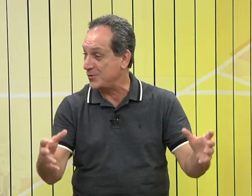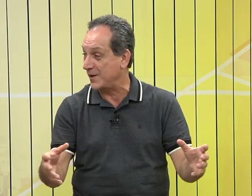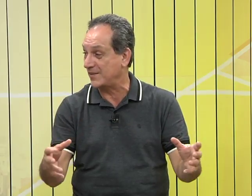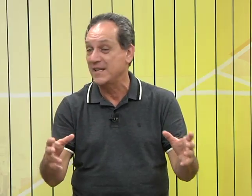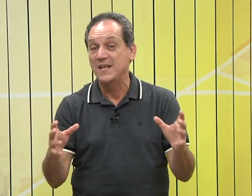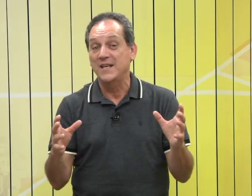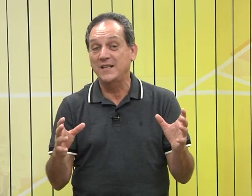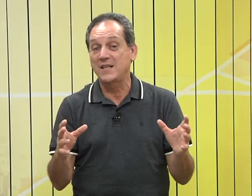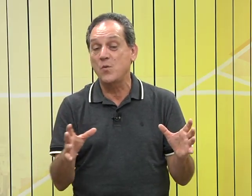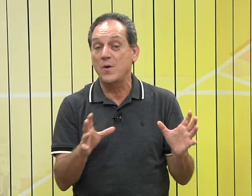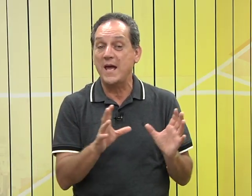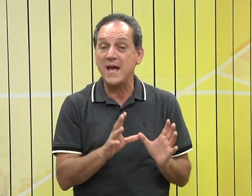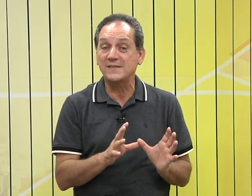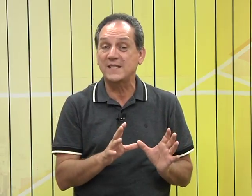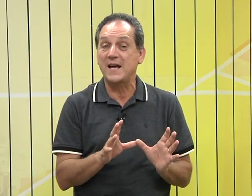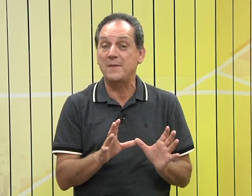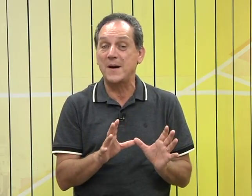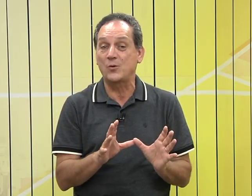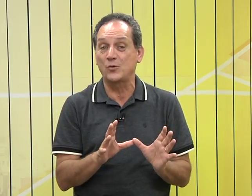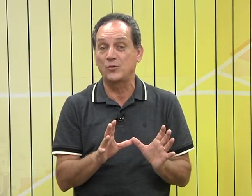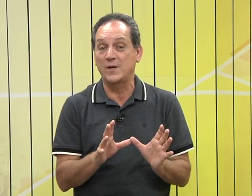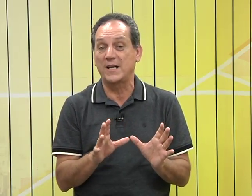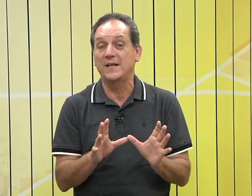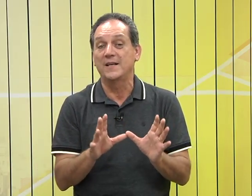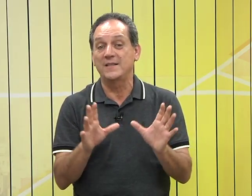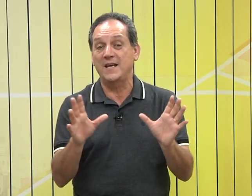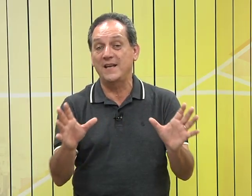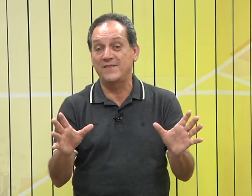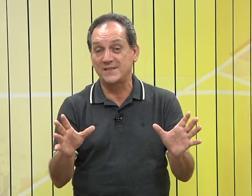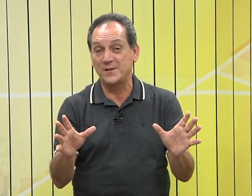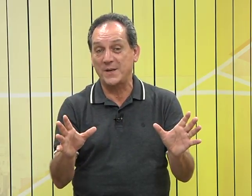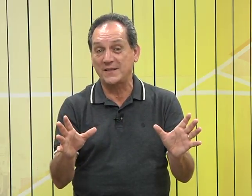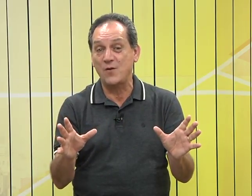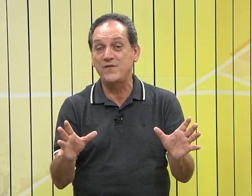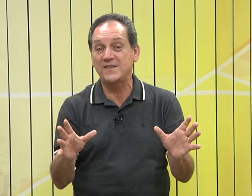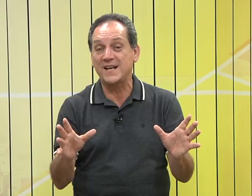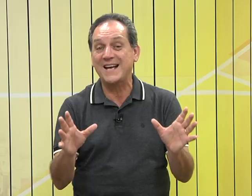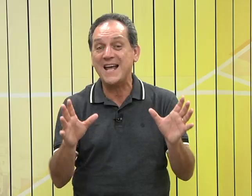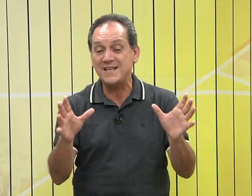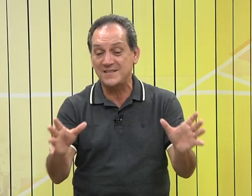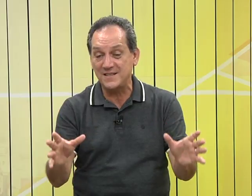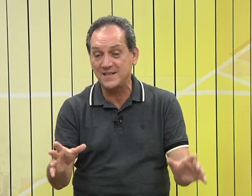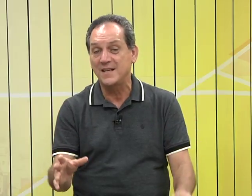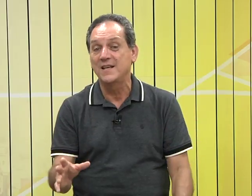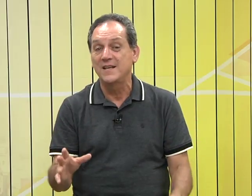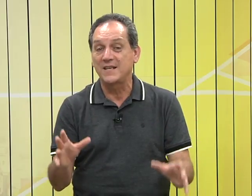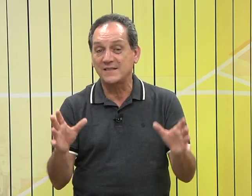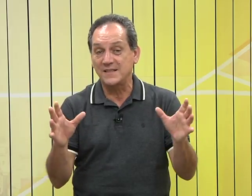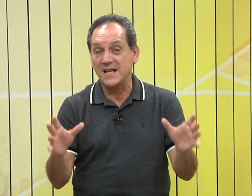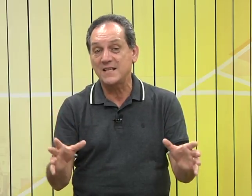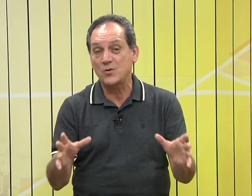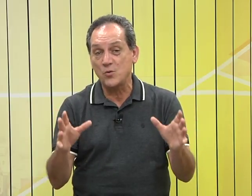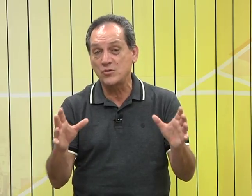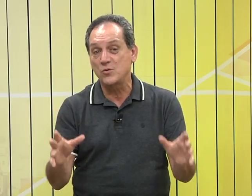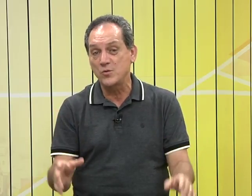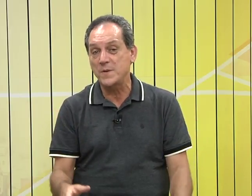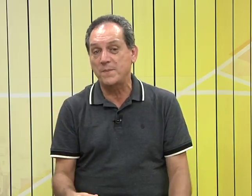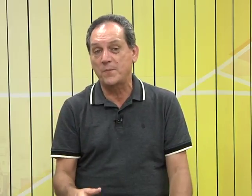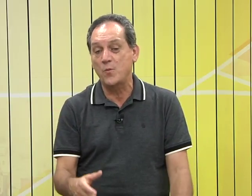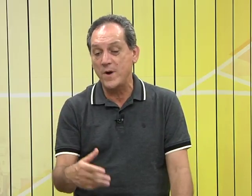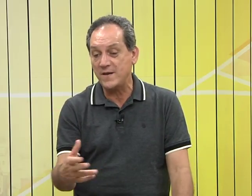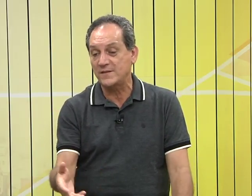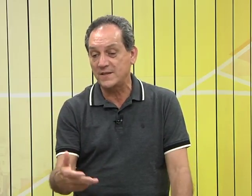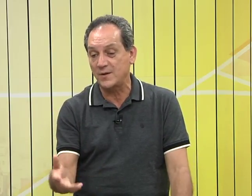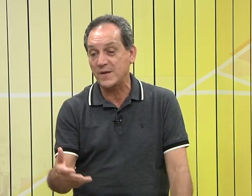nessas regiões. Então, essa macrozona de relevância ambiental visa garantir que a cidade